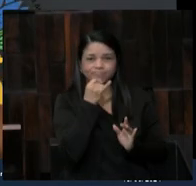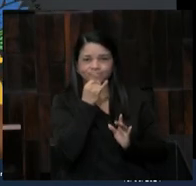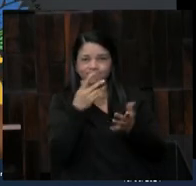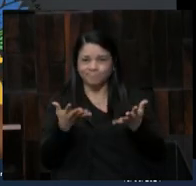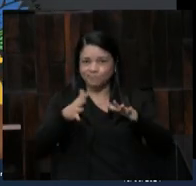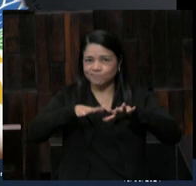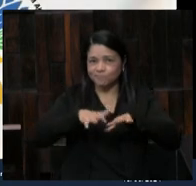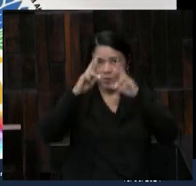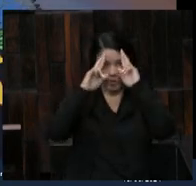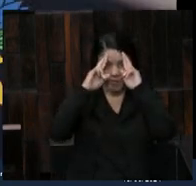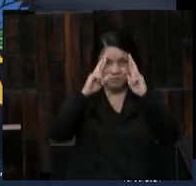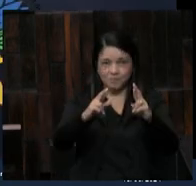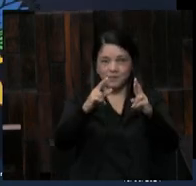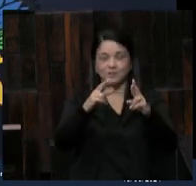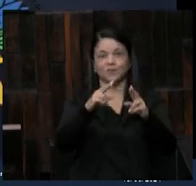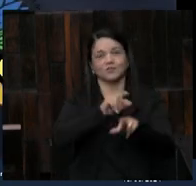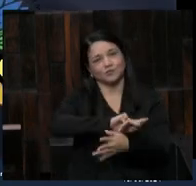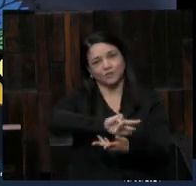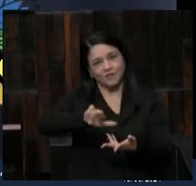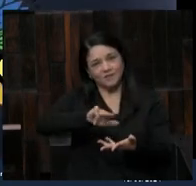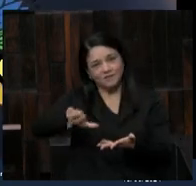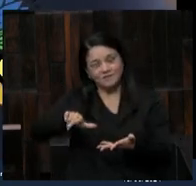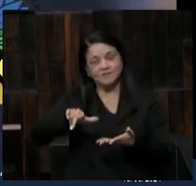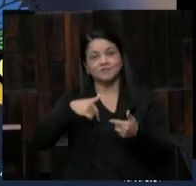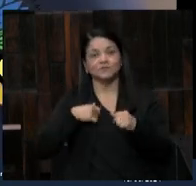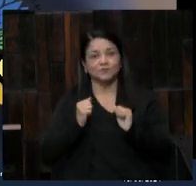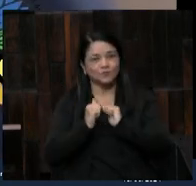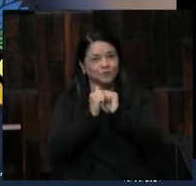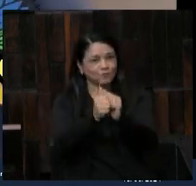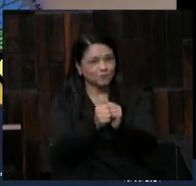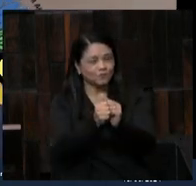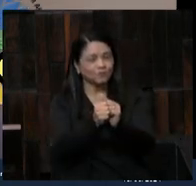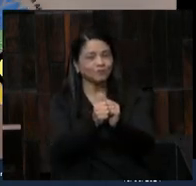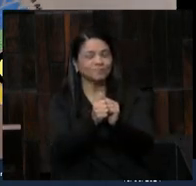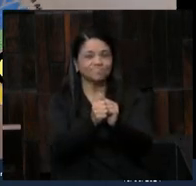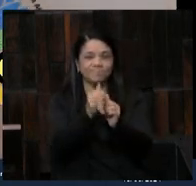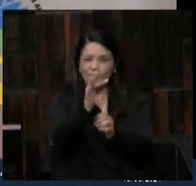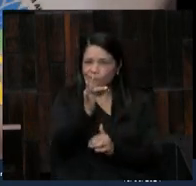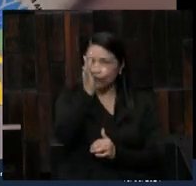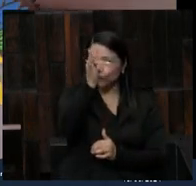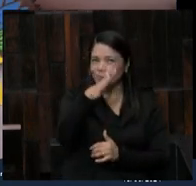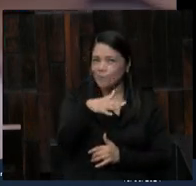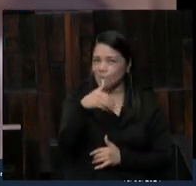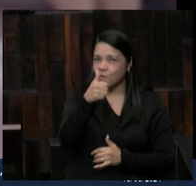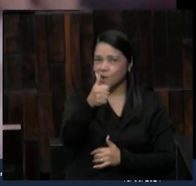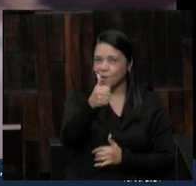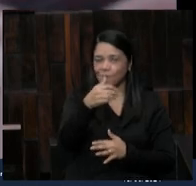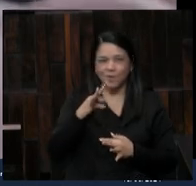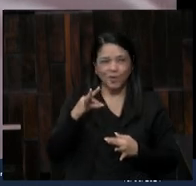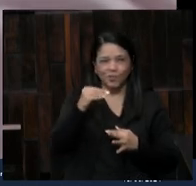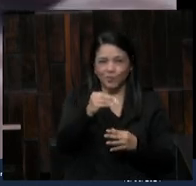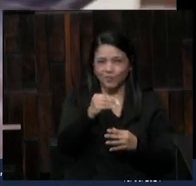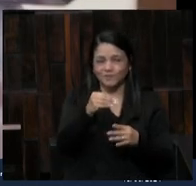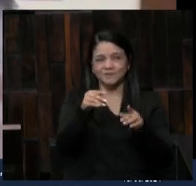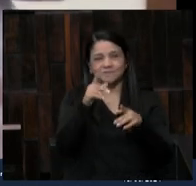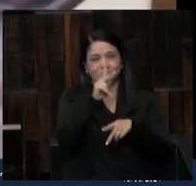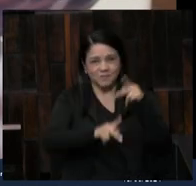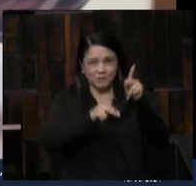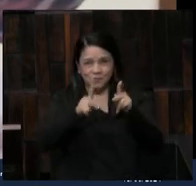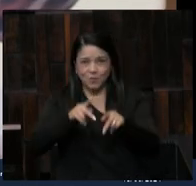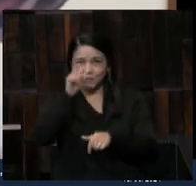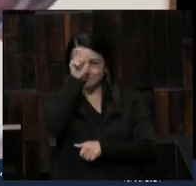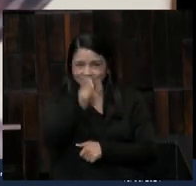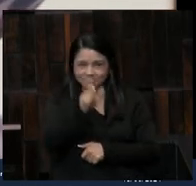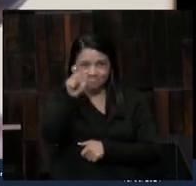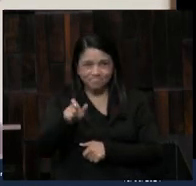e respeito às diferenças. Juntos, podemos construir um futuro melhor para todas as pessoas com autismo